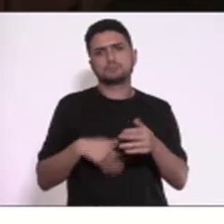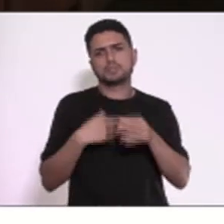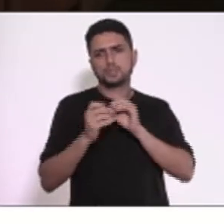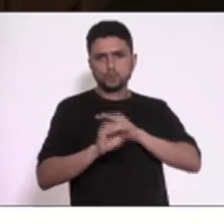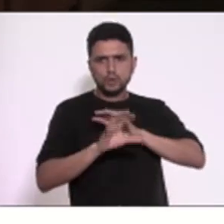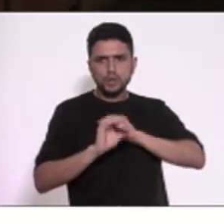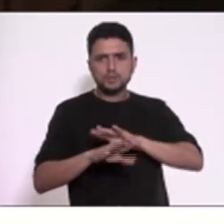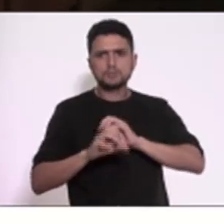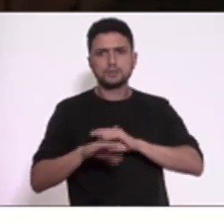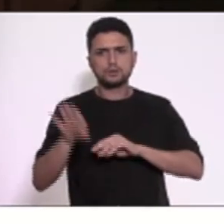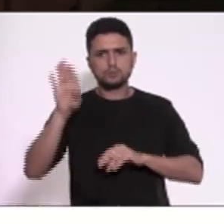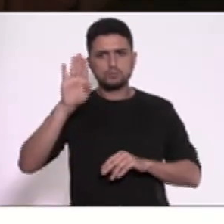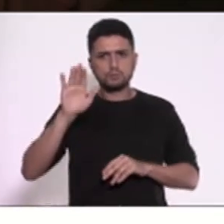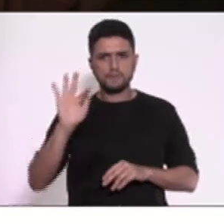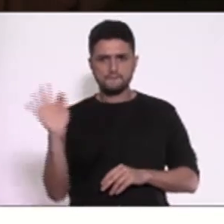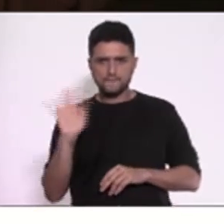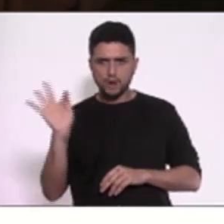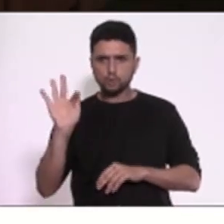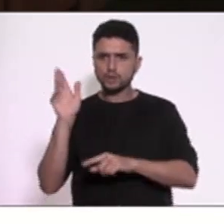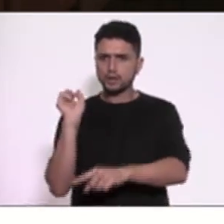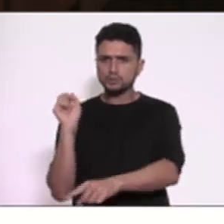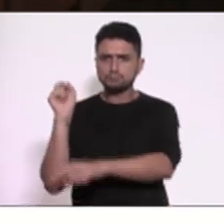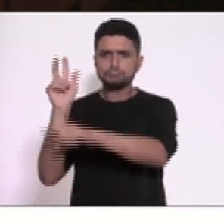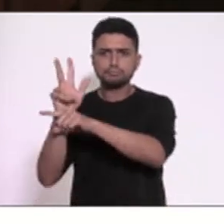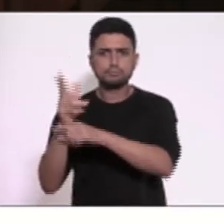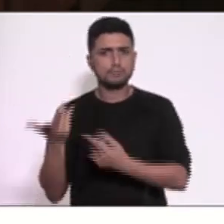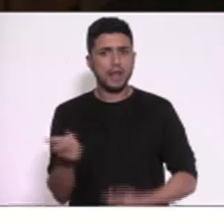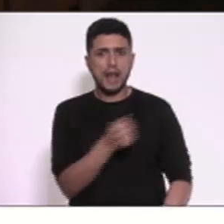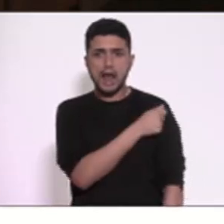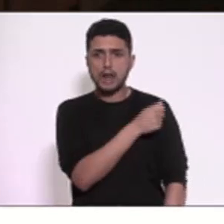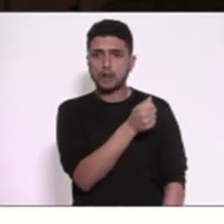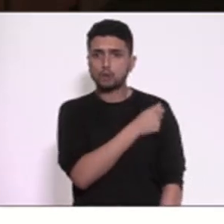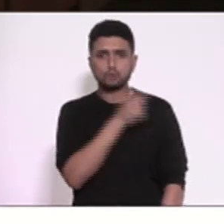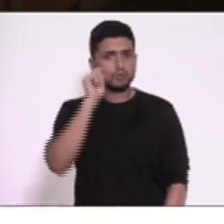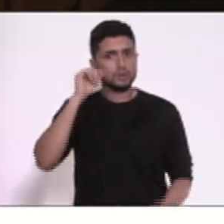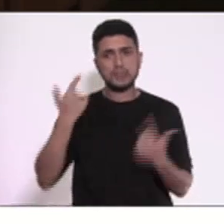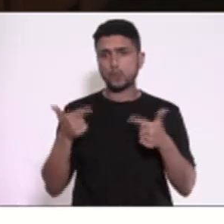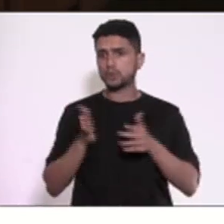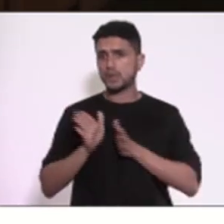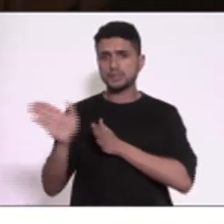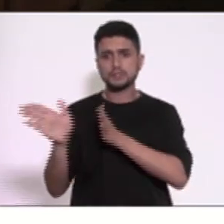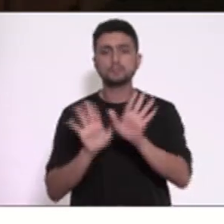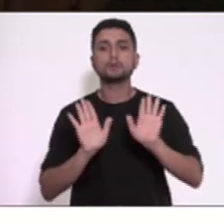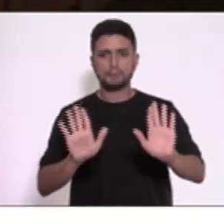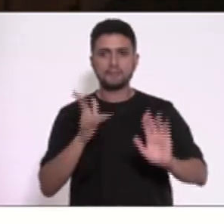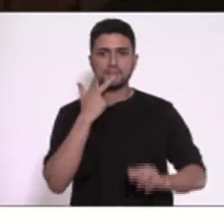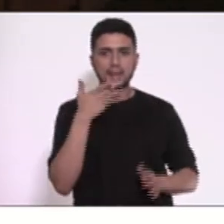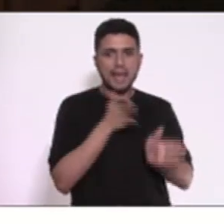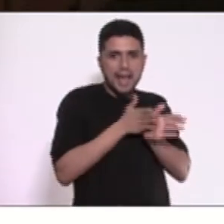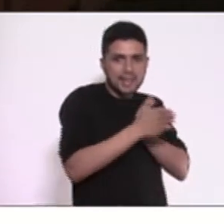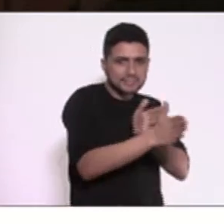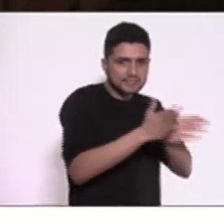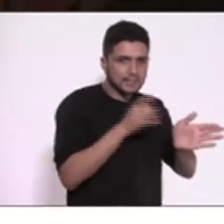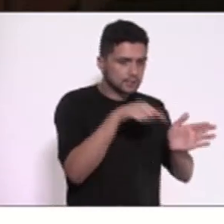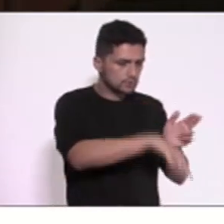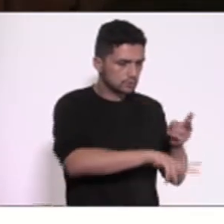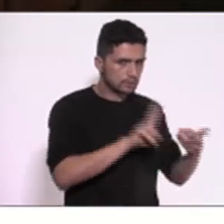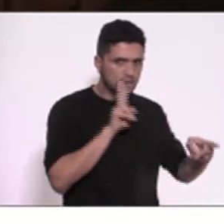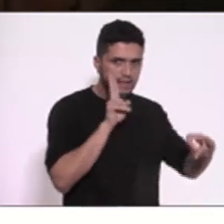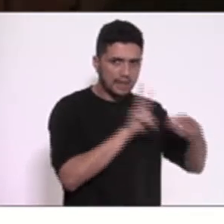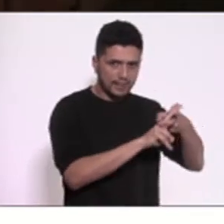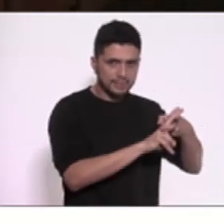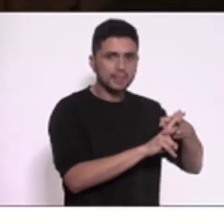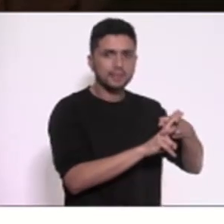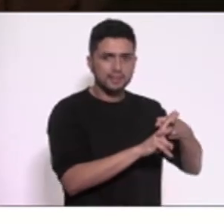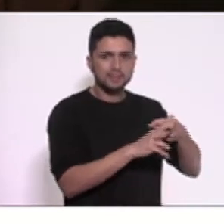ensino superior, por exemplo, esses alunos negros não têm acesso. Mas quando a gente fala de acesso à cadeia, ou seja, restrição